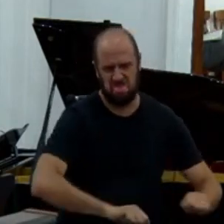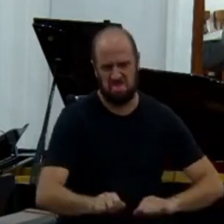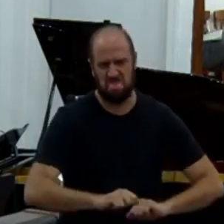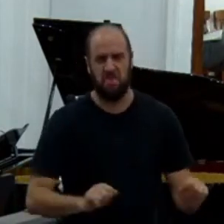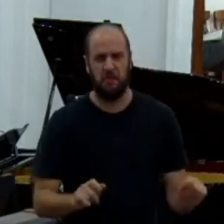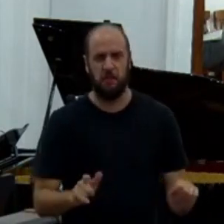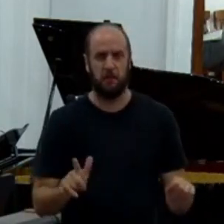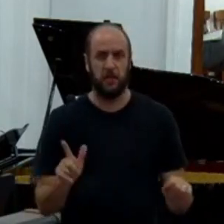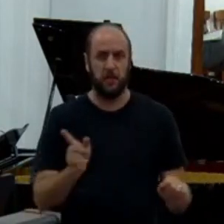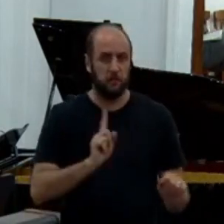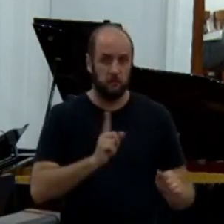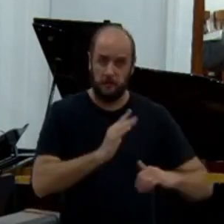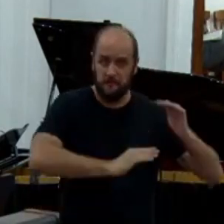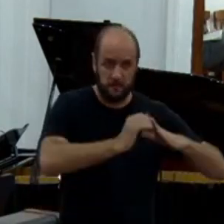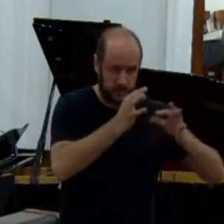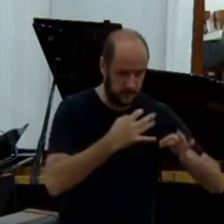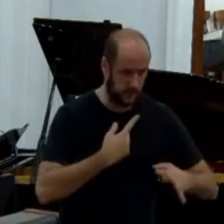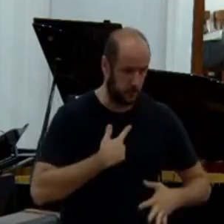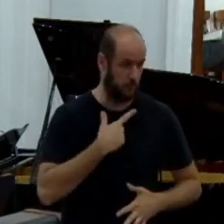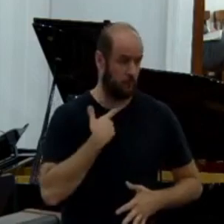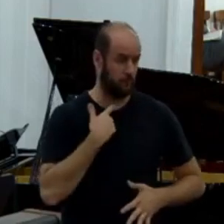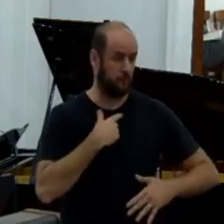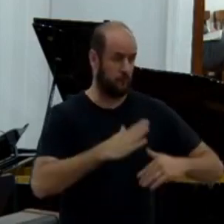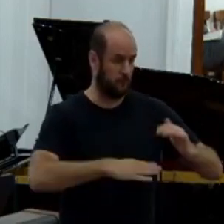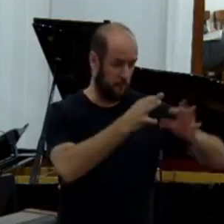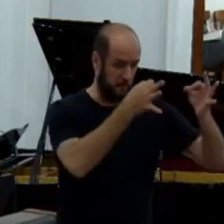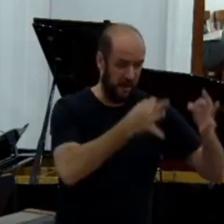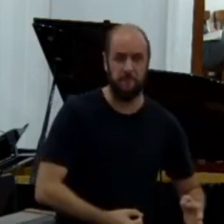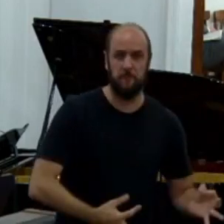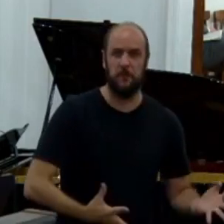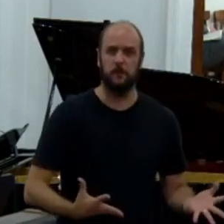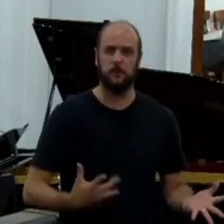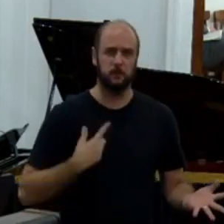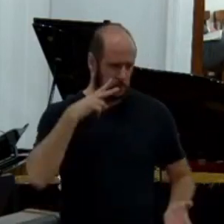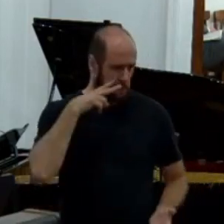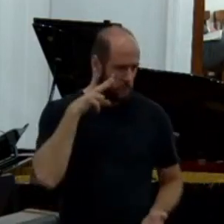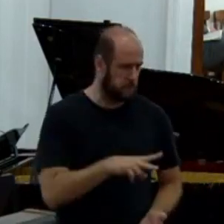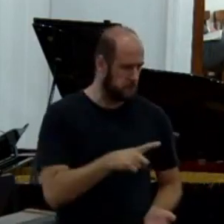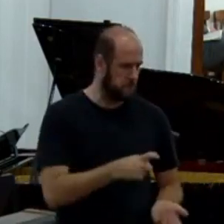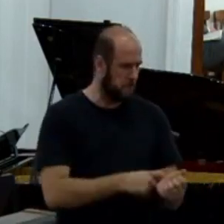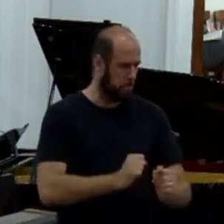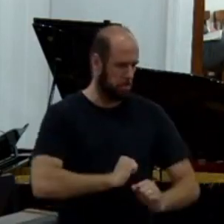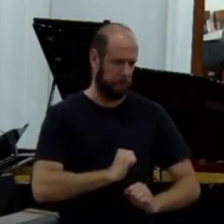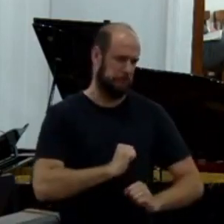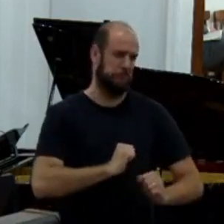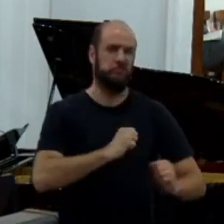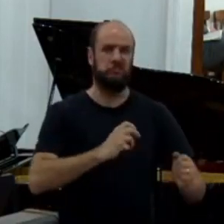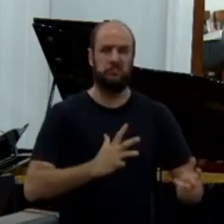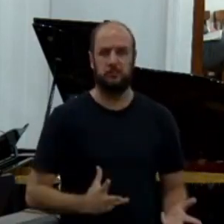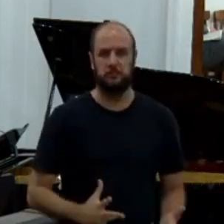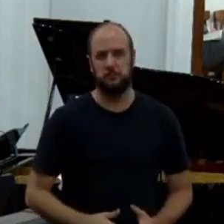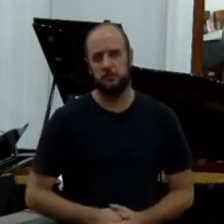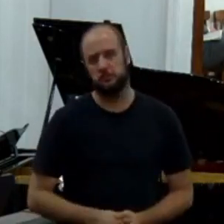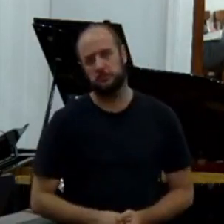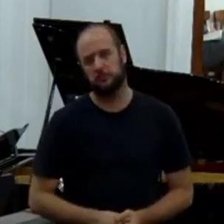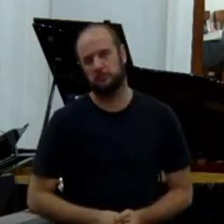fez do jeito que eu queria que fosse feito, e por isso eu me iro.